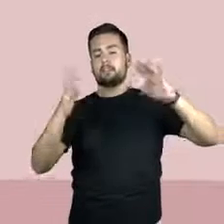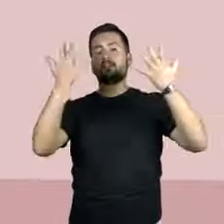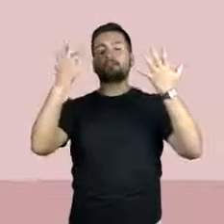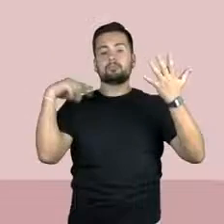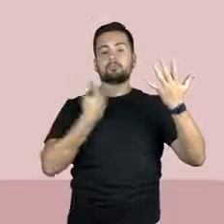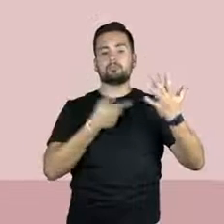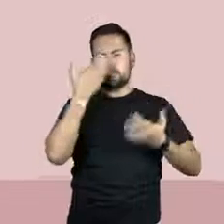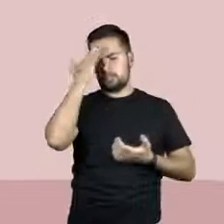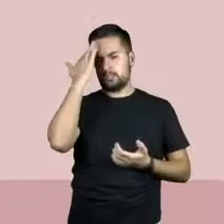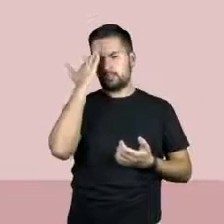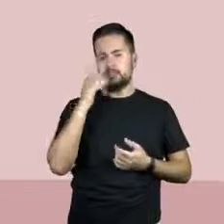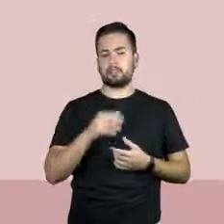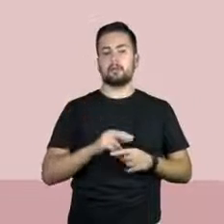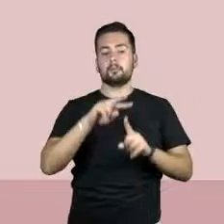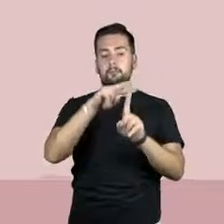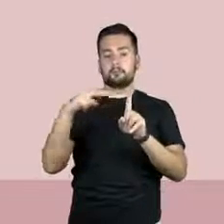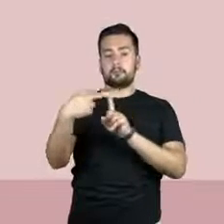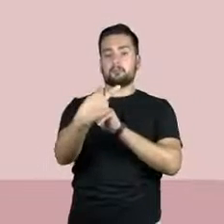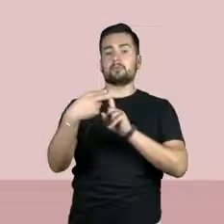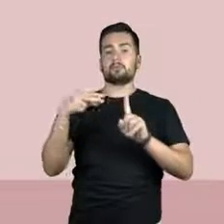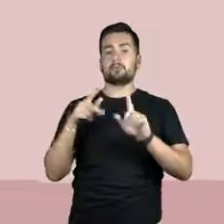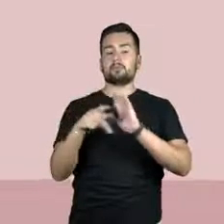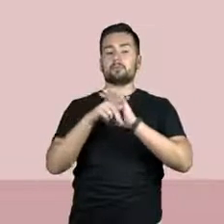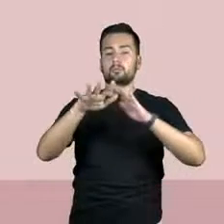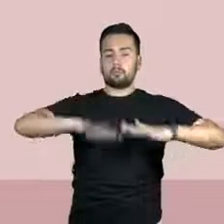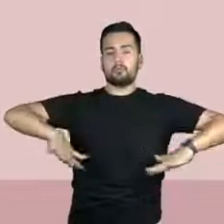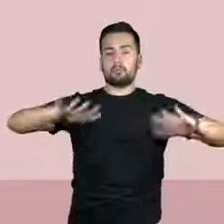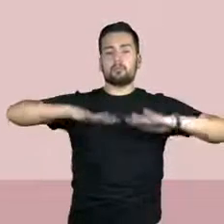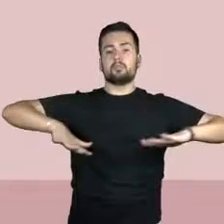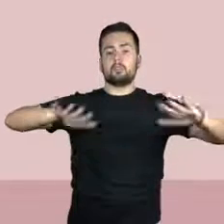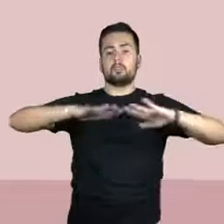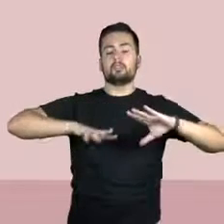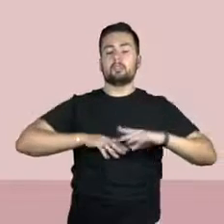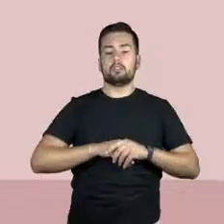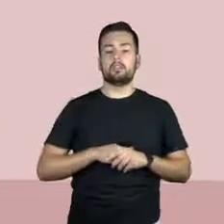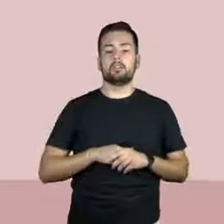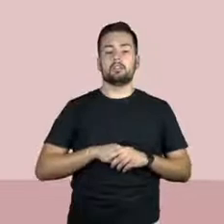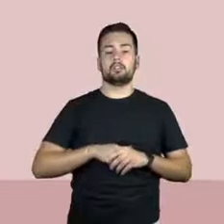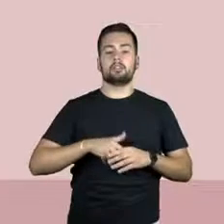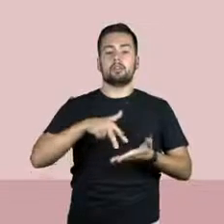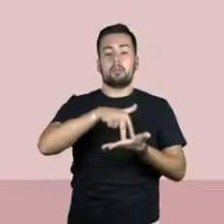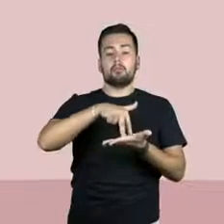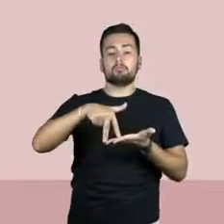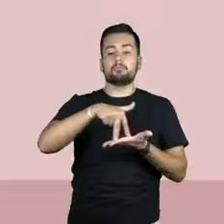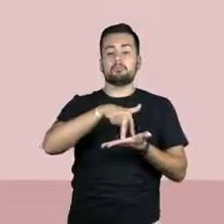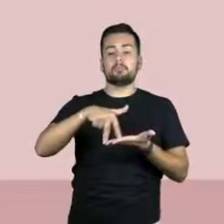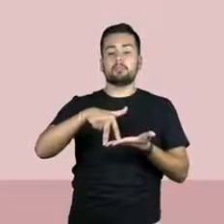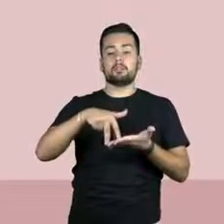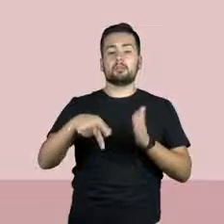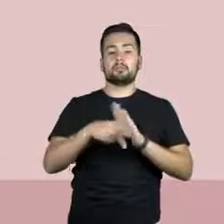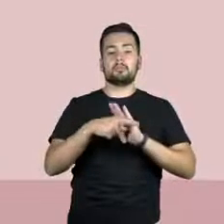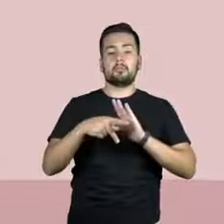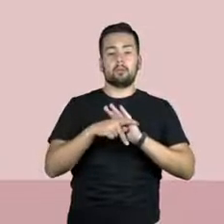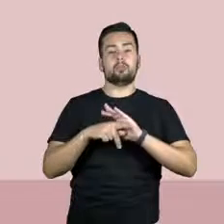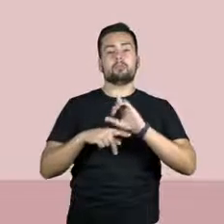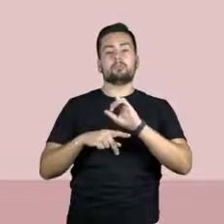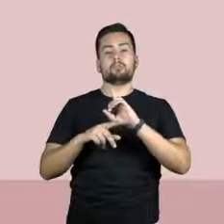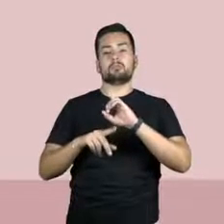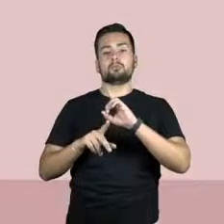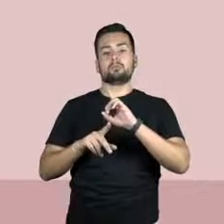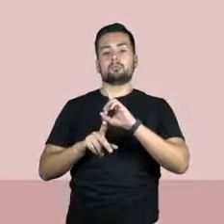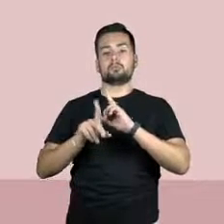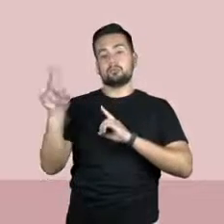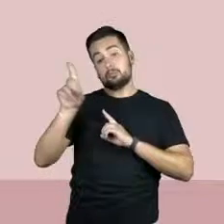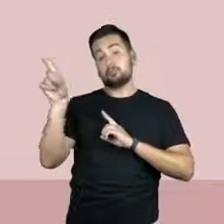aqui do ponto de vista, vamos dizer assim, geométrico, são as posições aqui em relação ao talude, que é a região